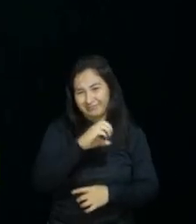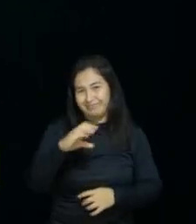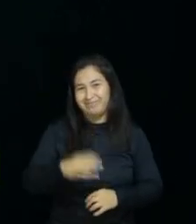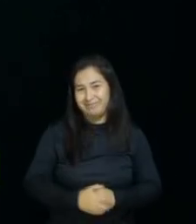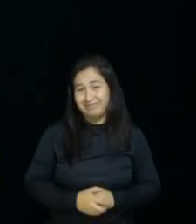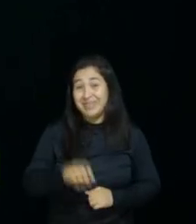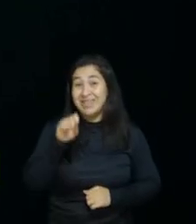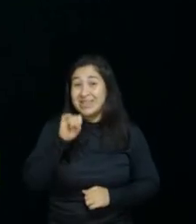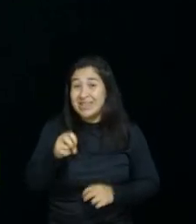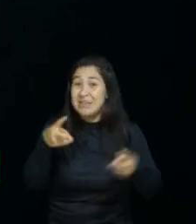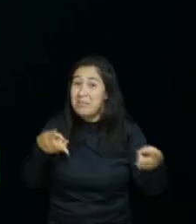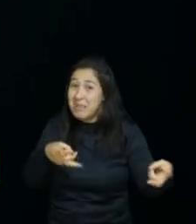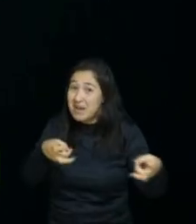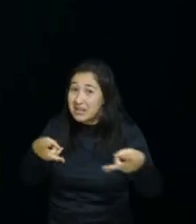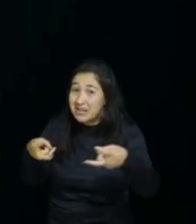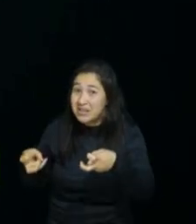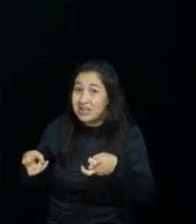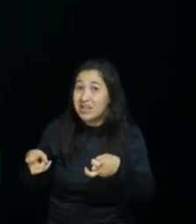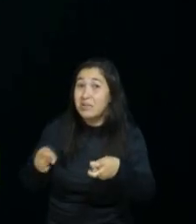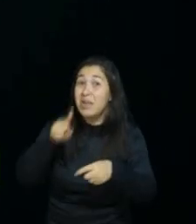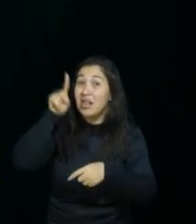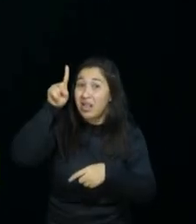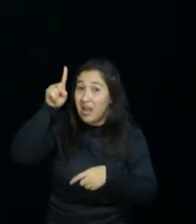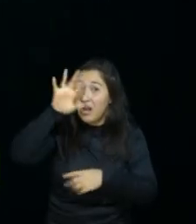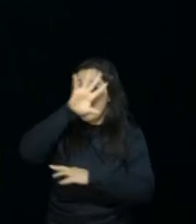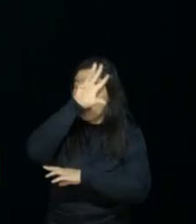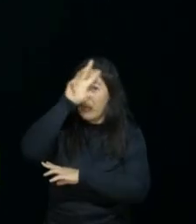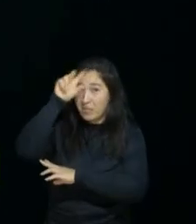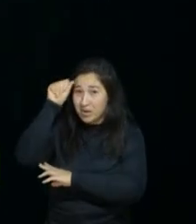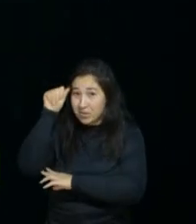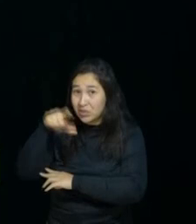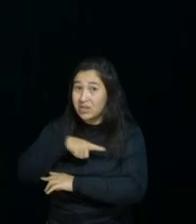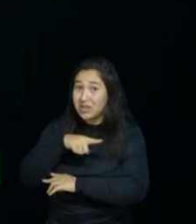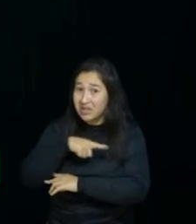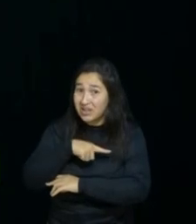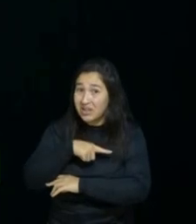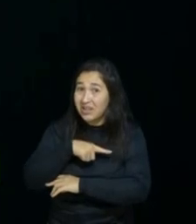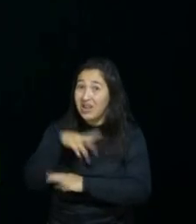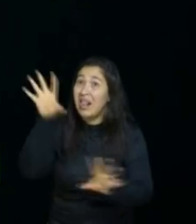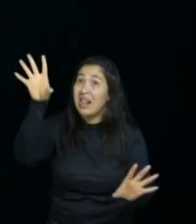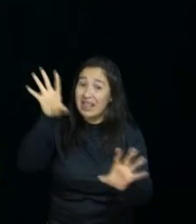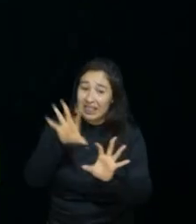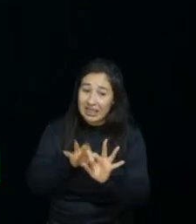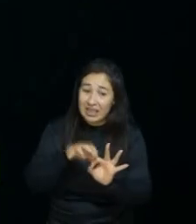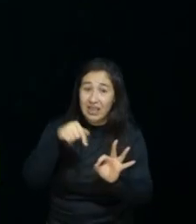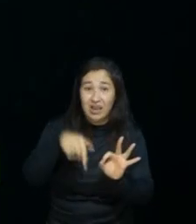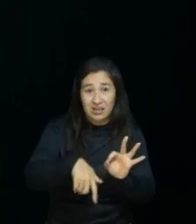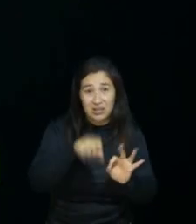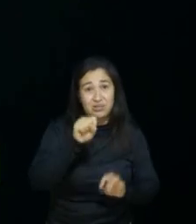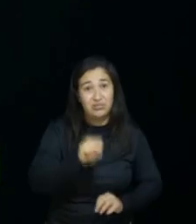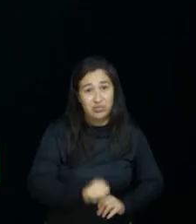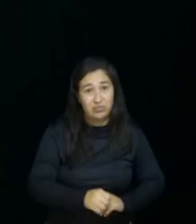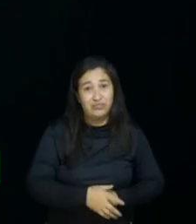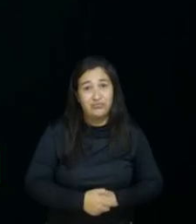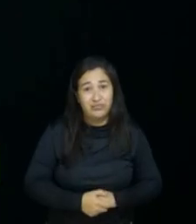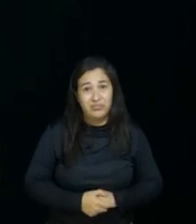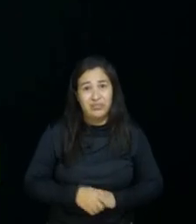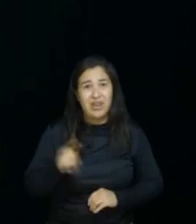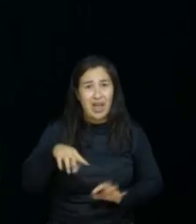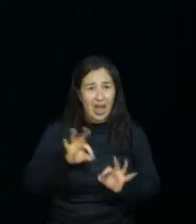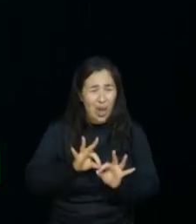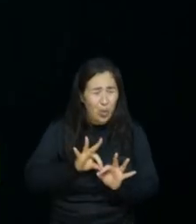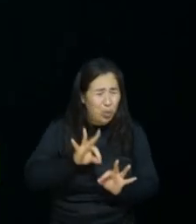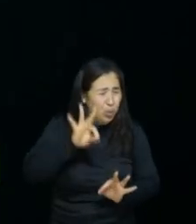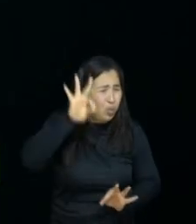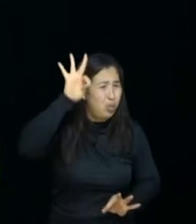do sul do país, eles têm ligação direta com a Amazônia. Então, gente, eu acho que está tão longe a Amazônia, né? A gente não